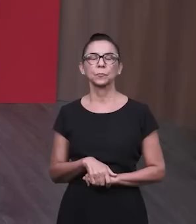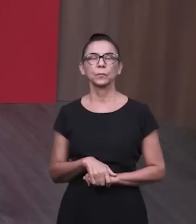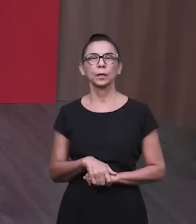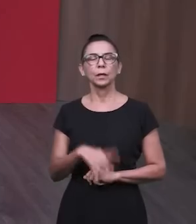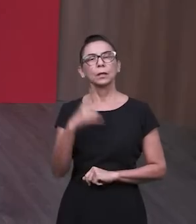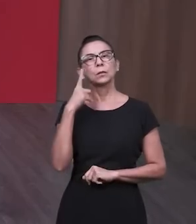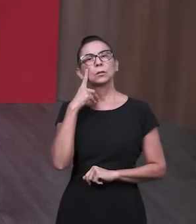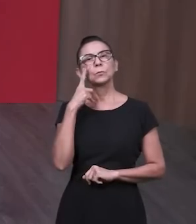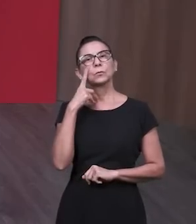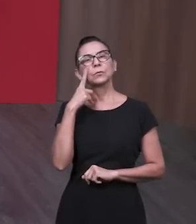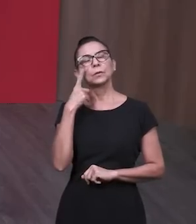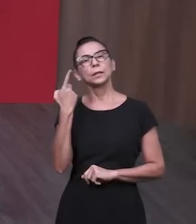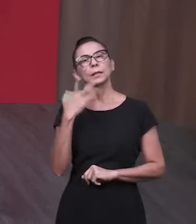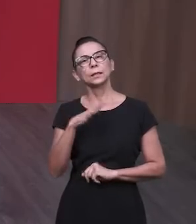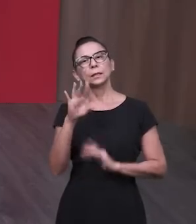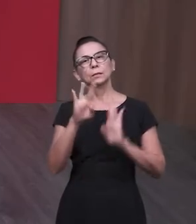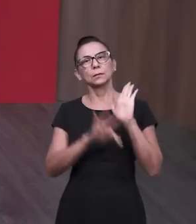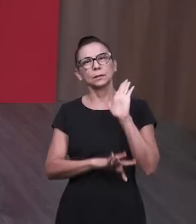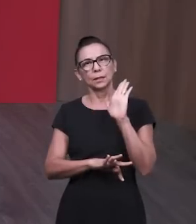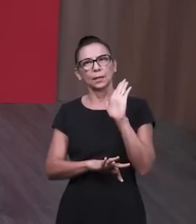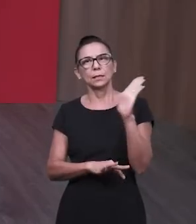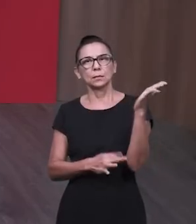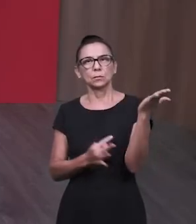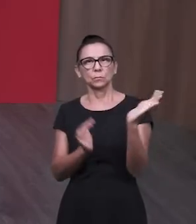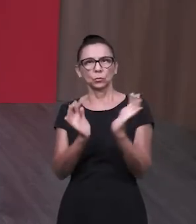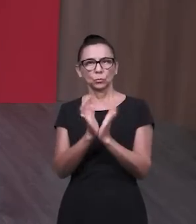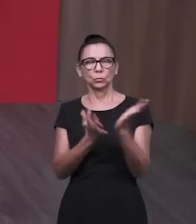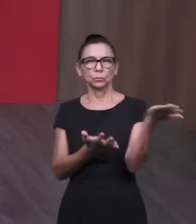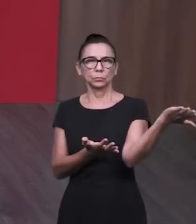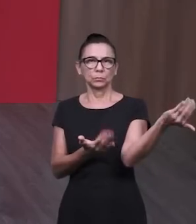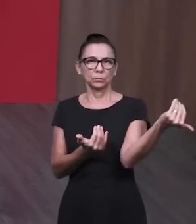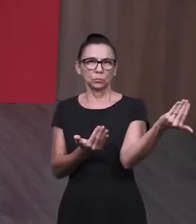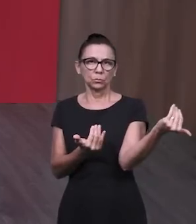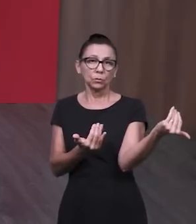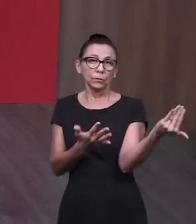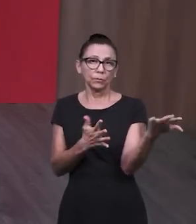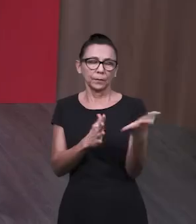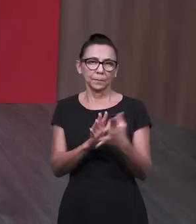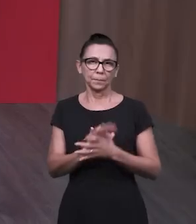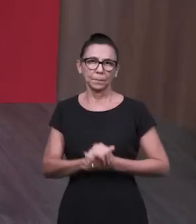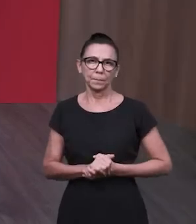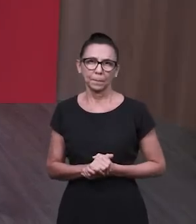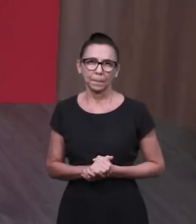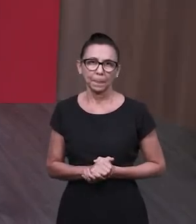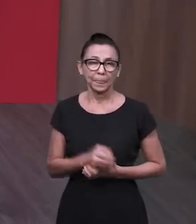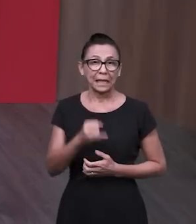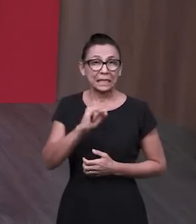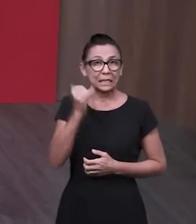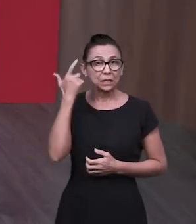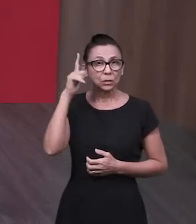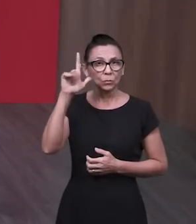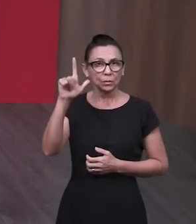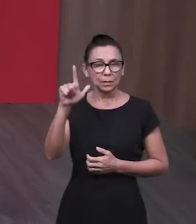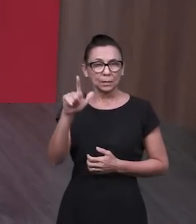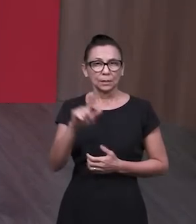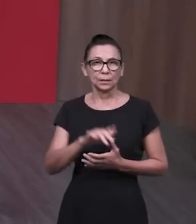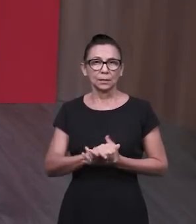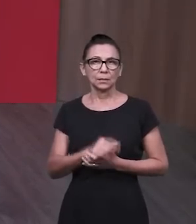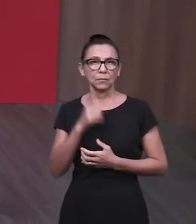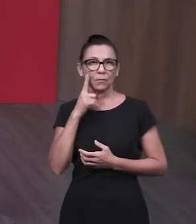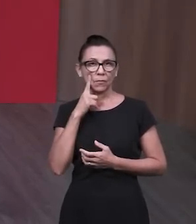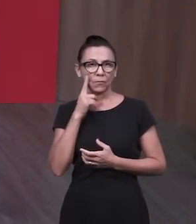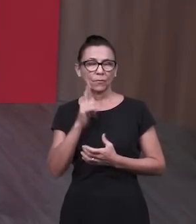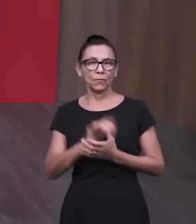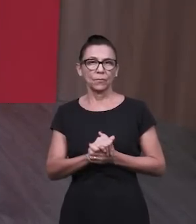texto aqui, né, para a gente meditar juntos aqui com os jovens, com a classe de jovens. que a gente conseguisse achar no texto as 3